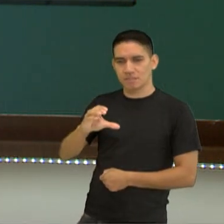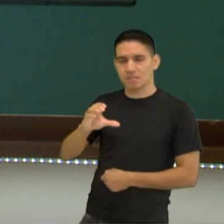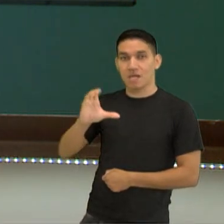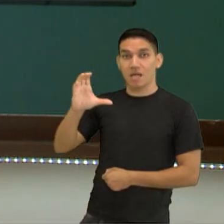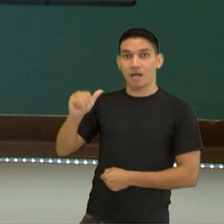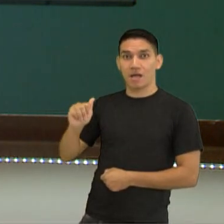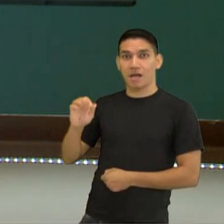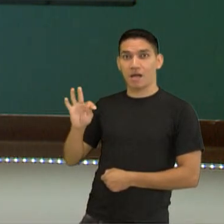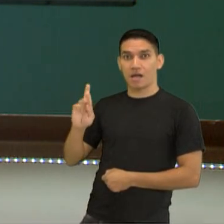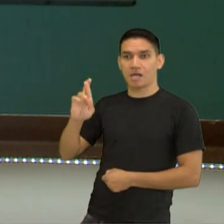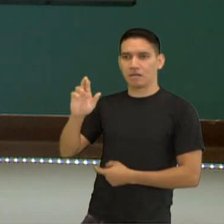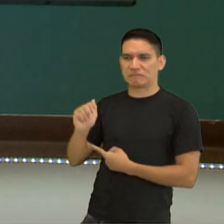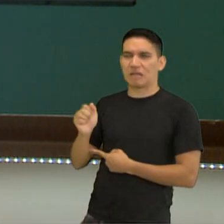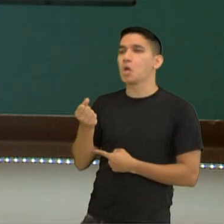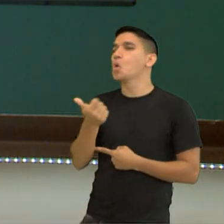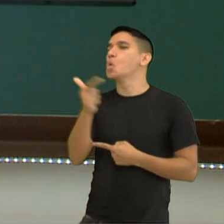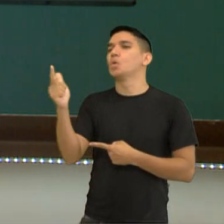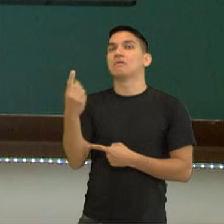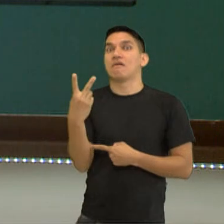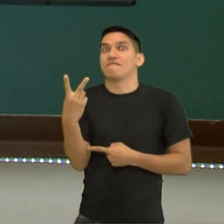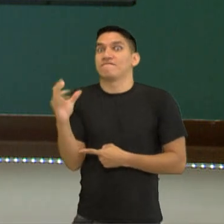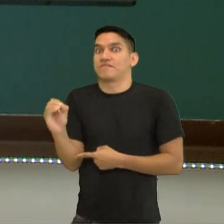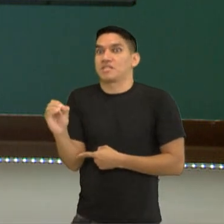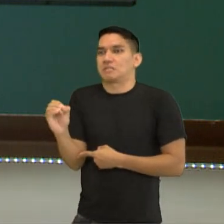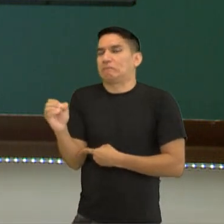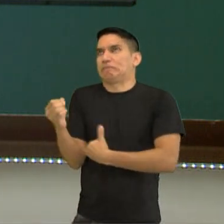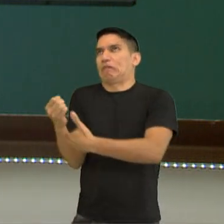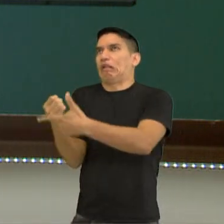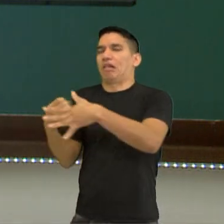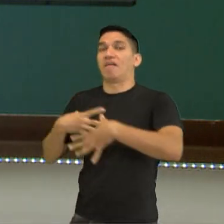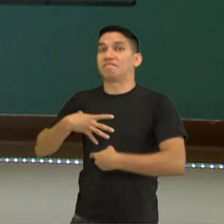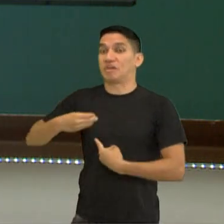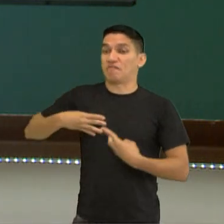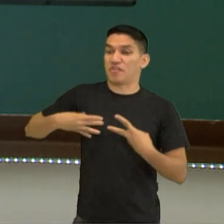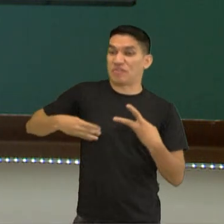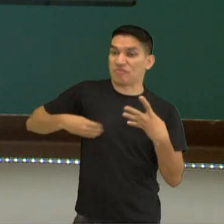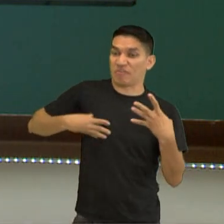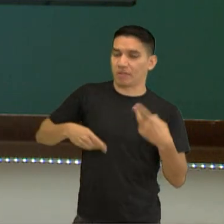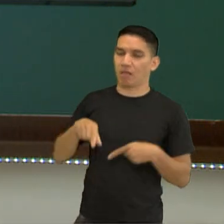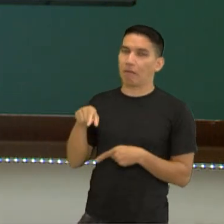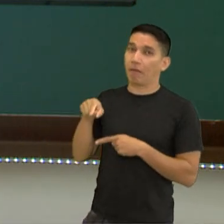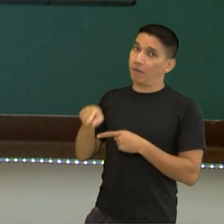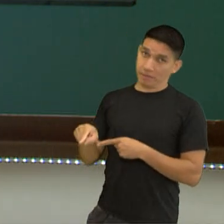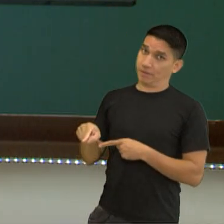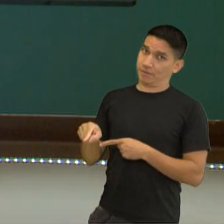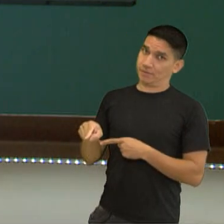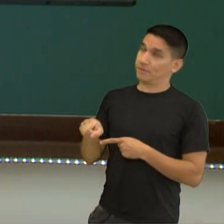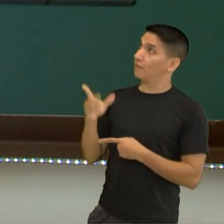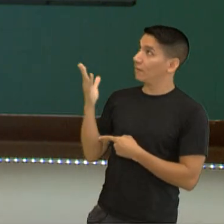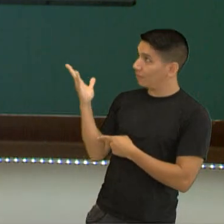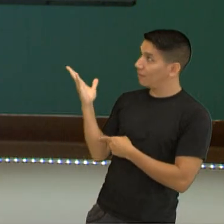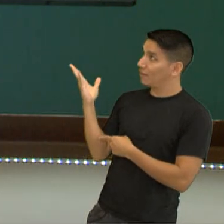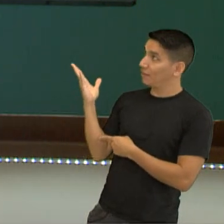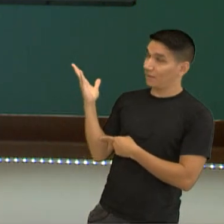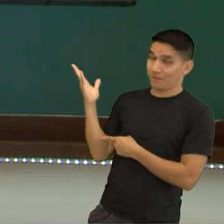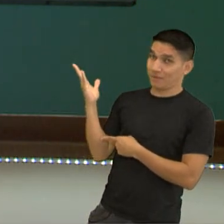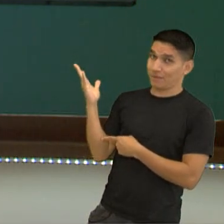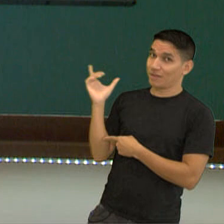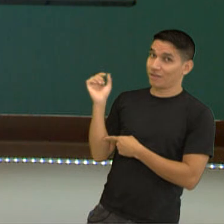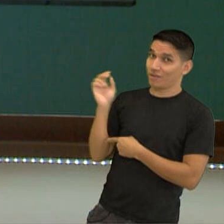seus 20 Lá Vai Fumaça filhos, este homem aqui, particularidades à